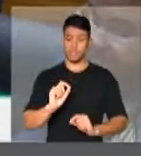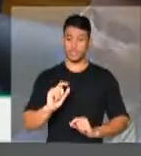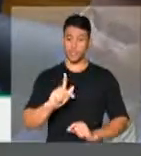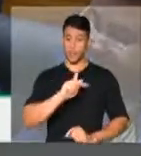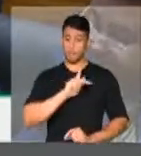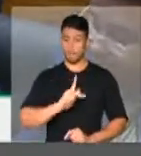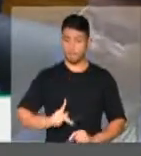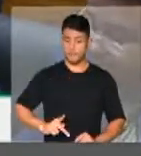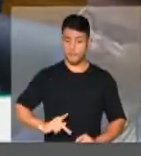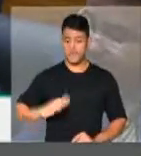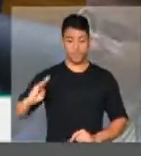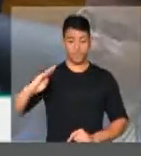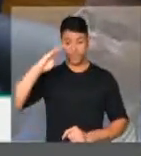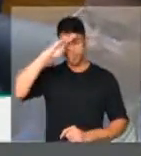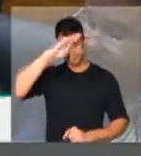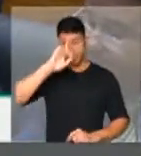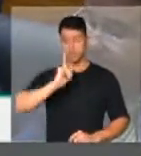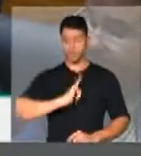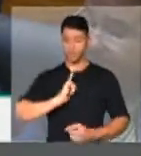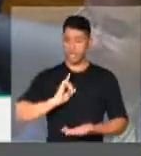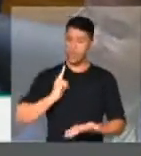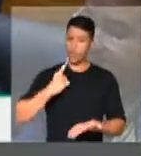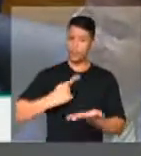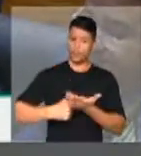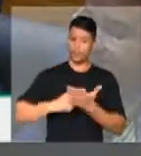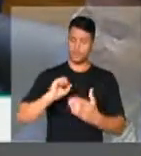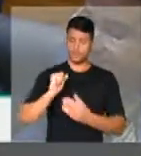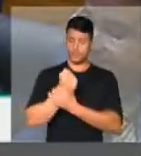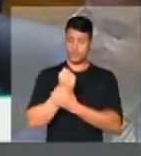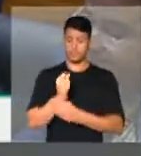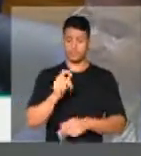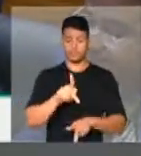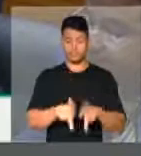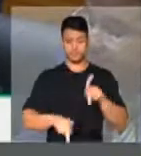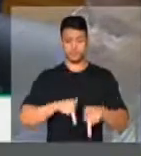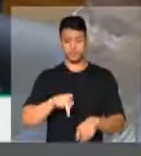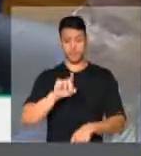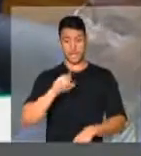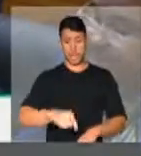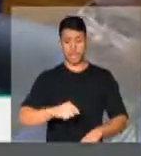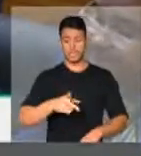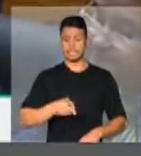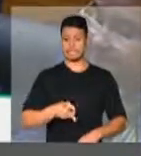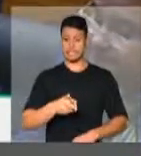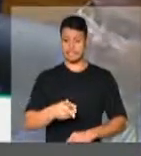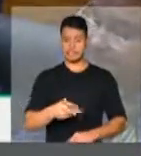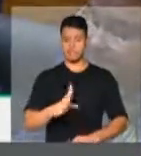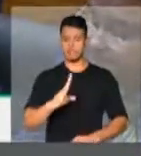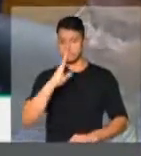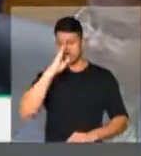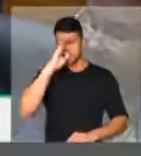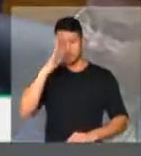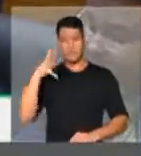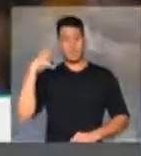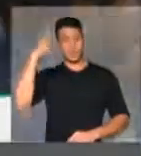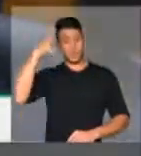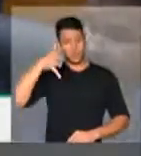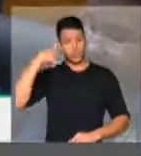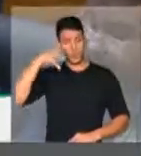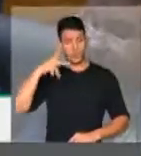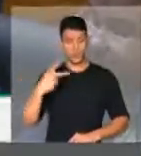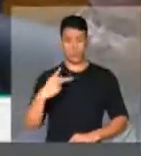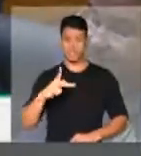com a bandeira da segurança pública, e foi, inclusive, uma das prioridades do seu discurso em Praça Pública, trazer a